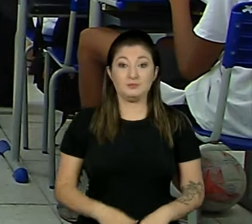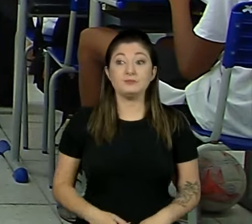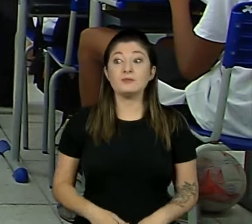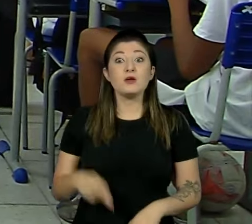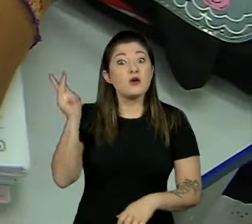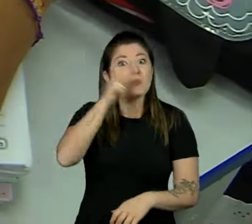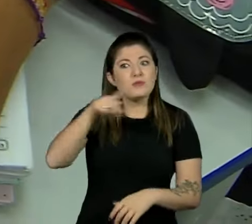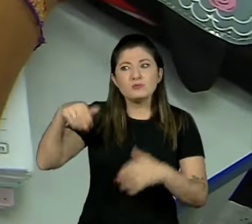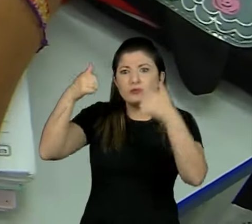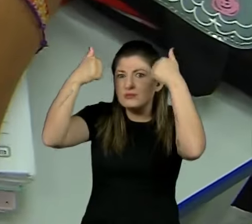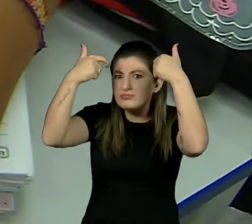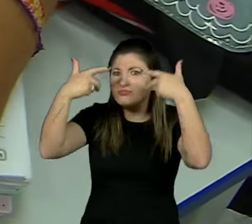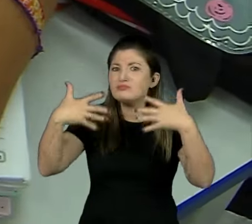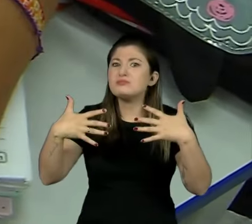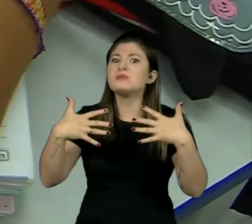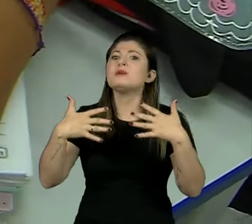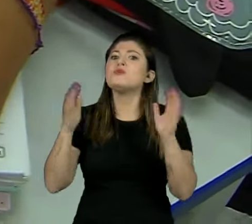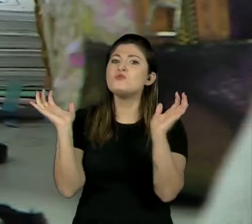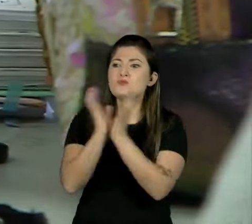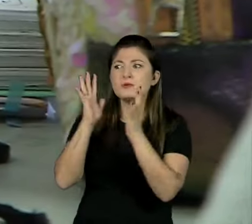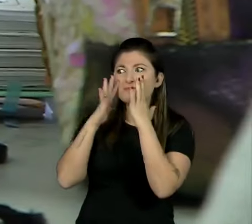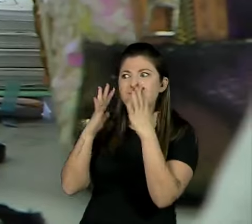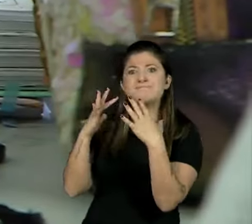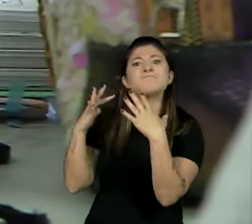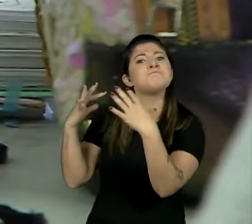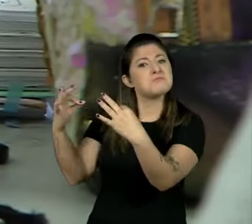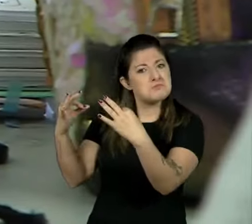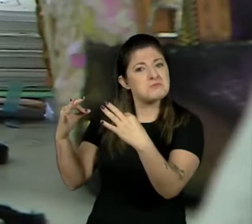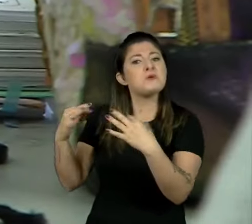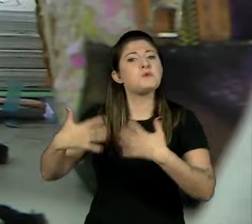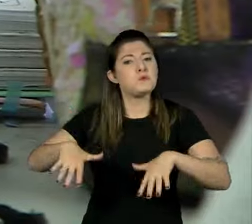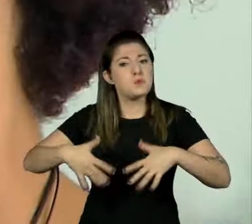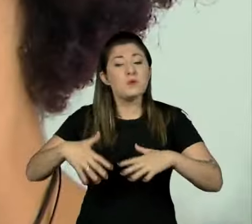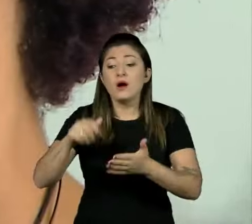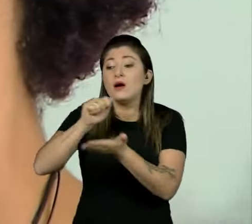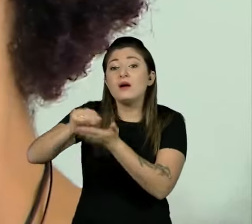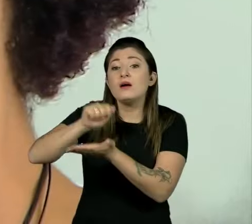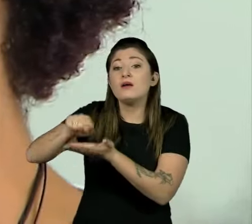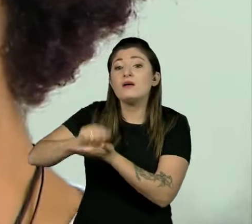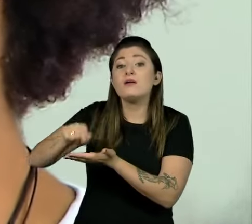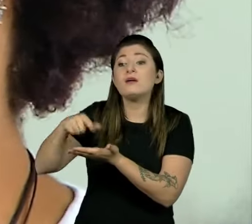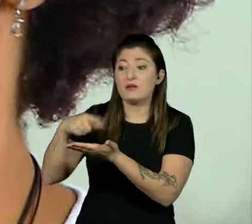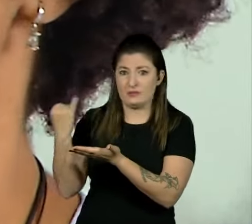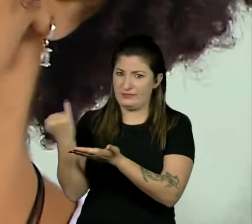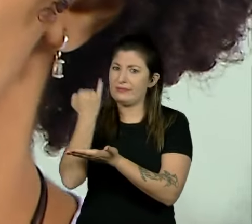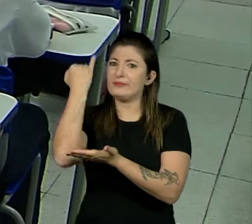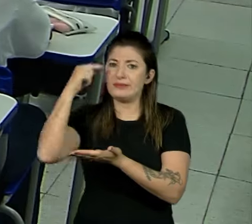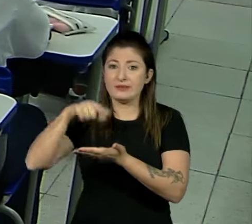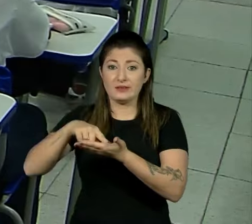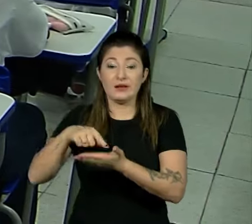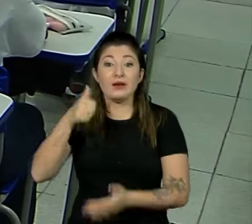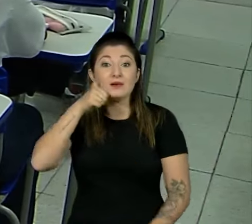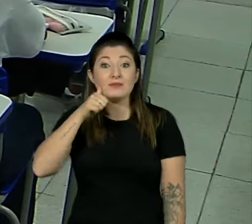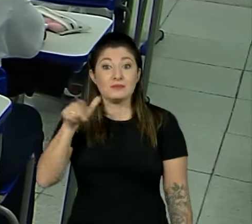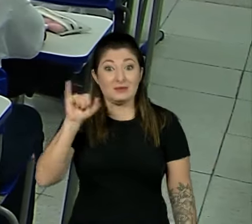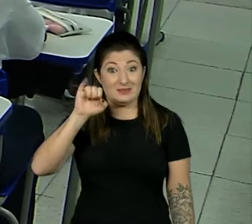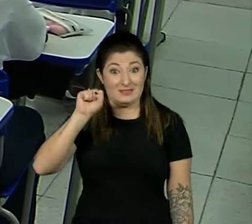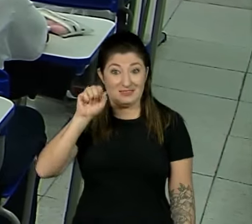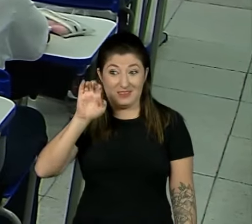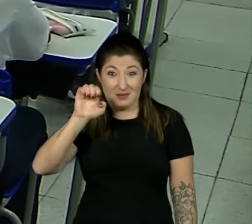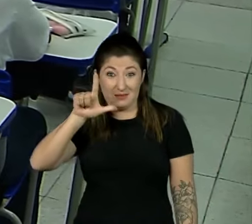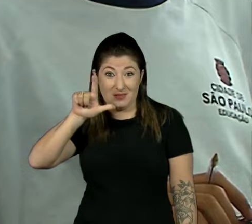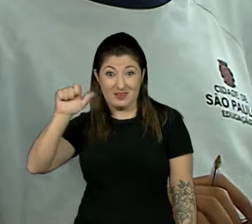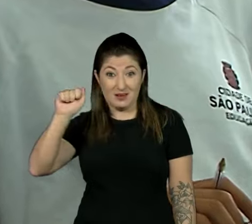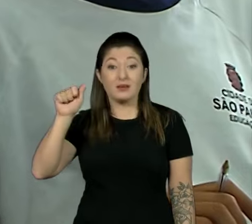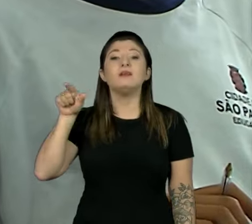da professora. No caderno, as mais importantes anotações. Quem olha Isabela Vitória ali, quietinha,